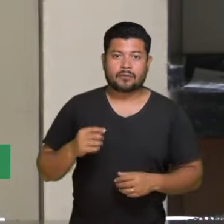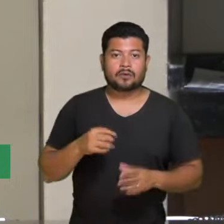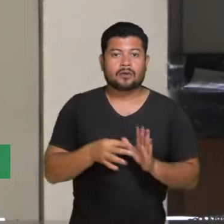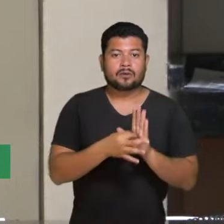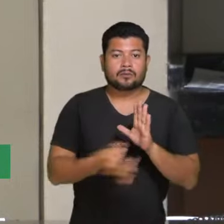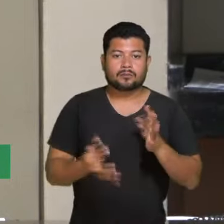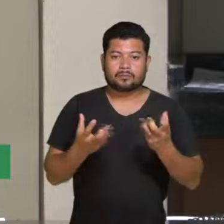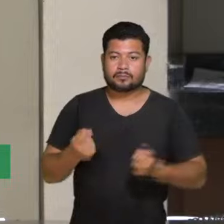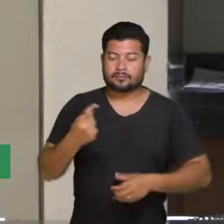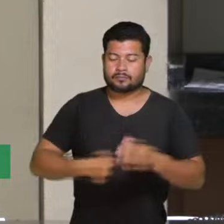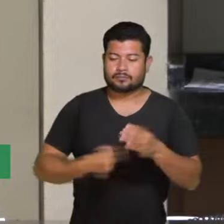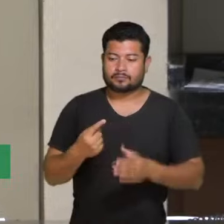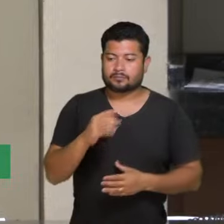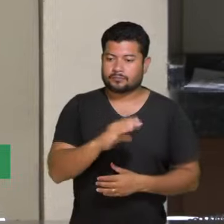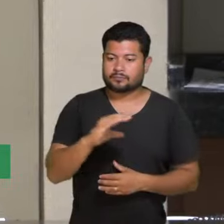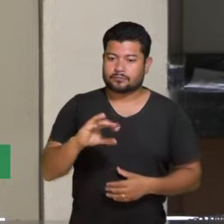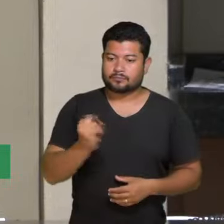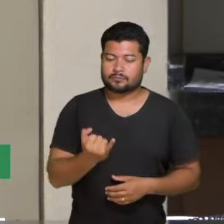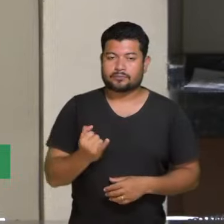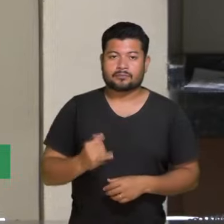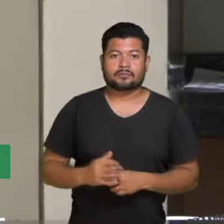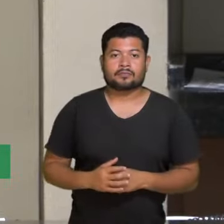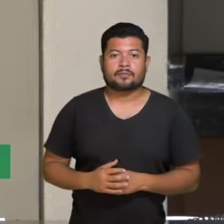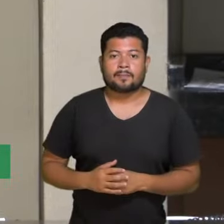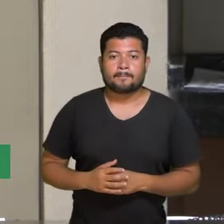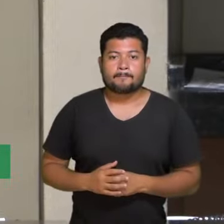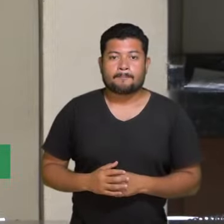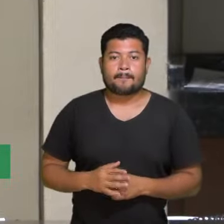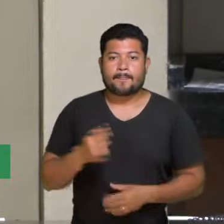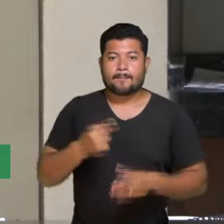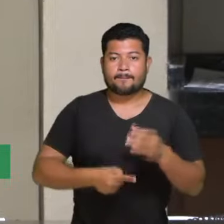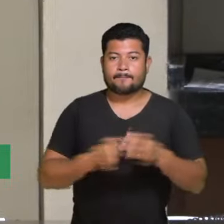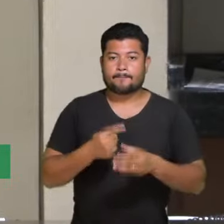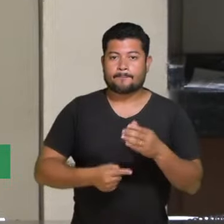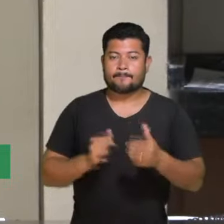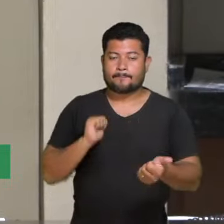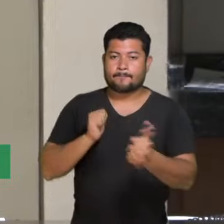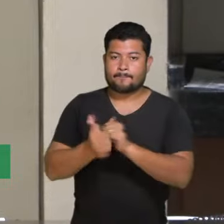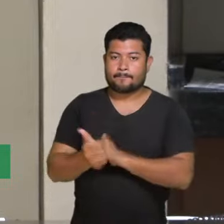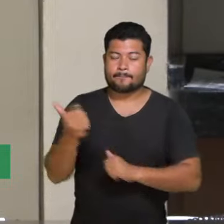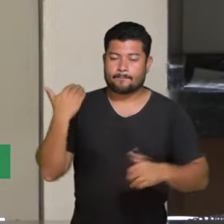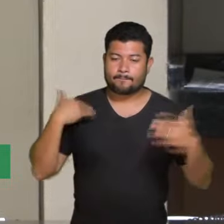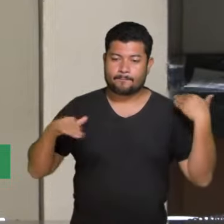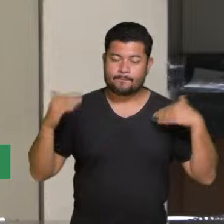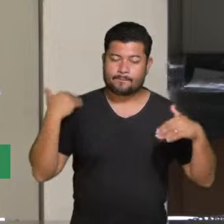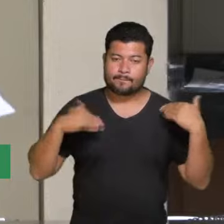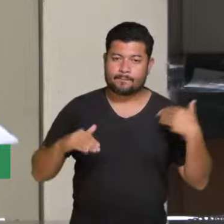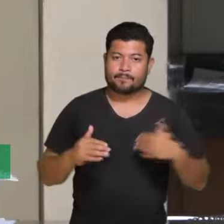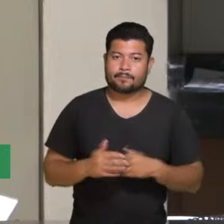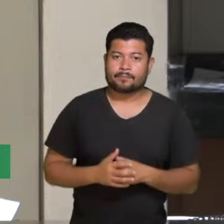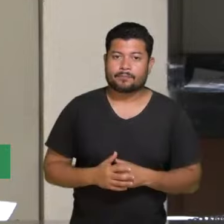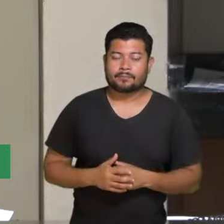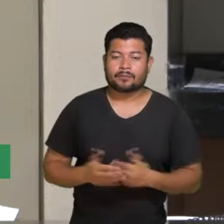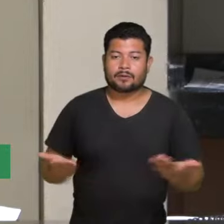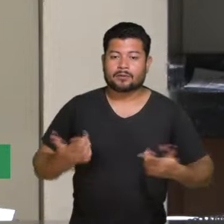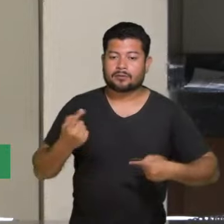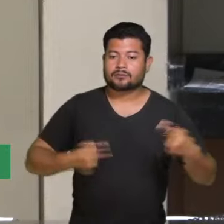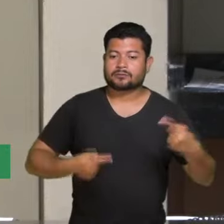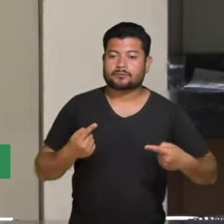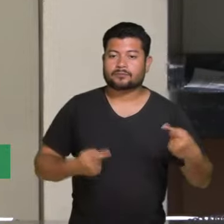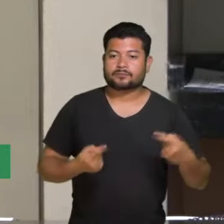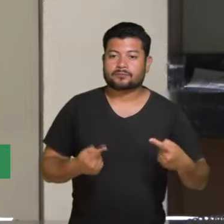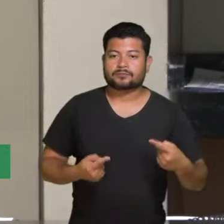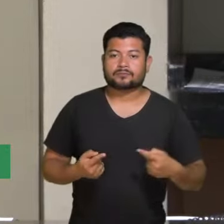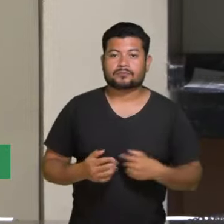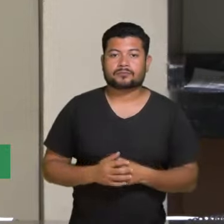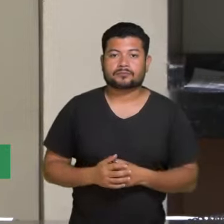de Constituição e Justiça, relatoria do deputado Vonney Weber, Comissão de Esporte e Lazer, relatoria do deputado Pepe Colasso, em discussão. Não havendo